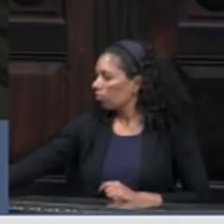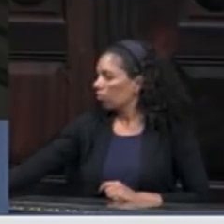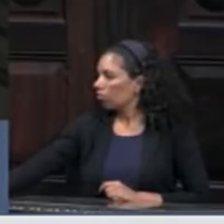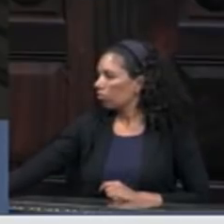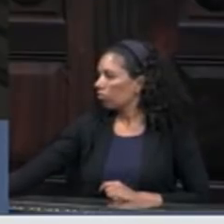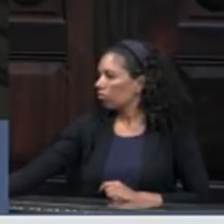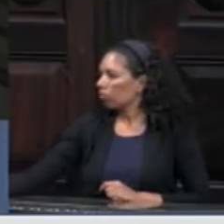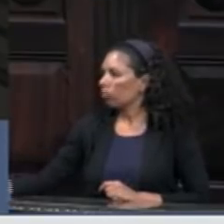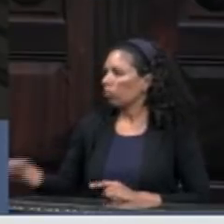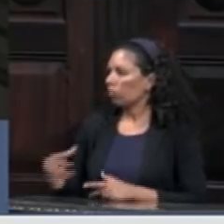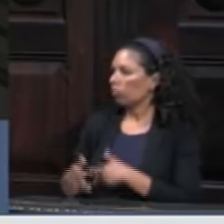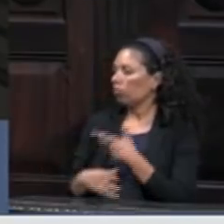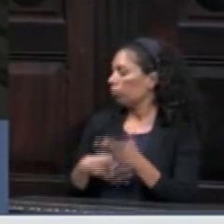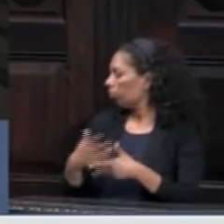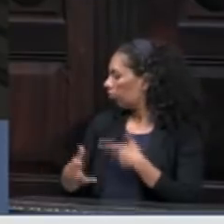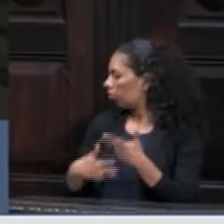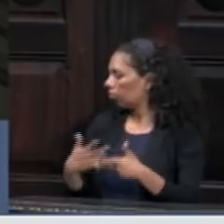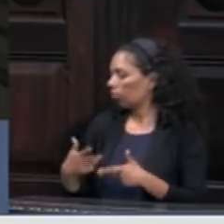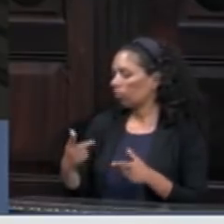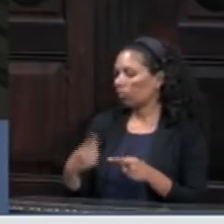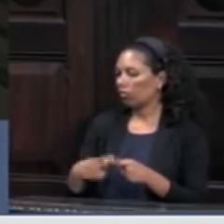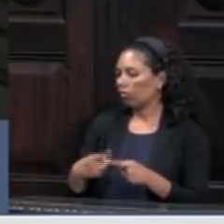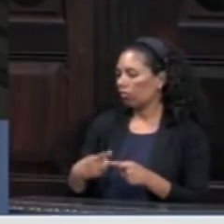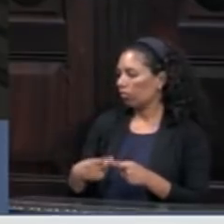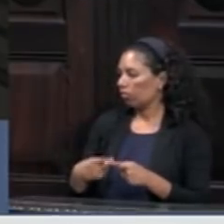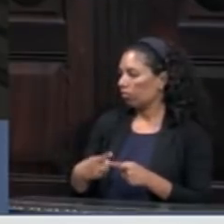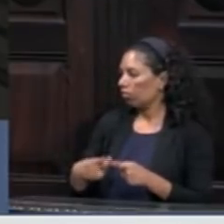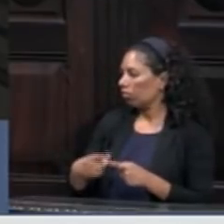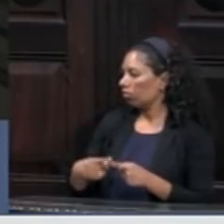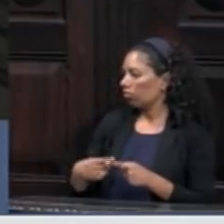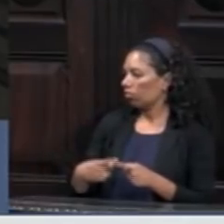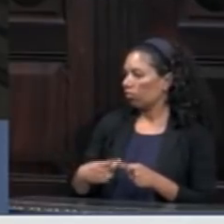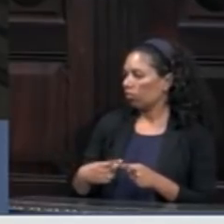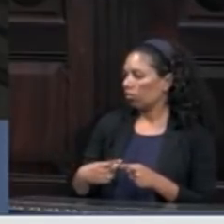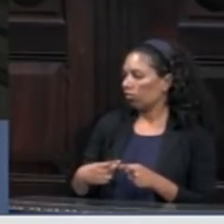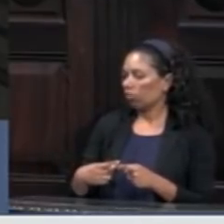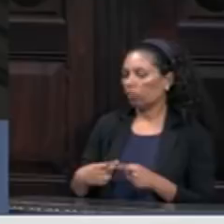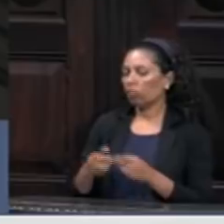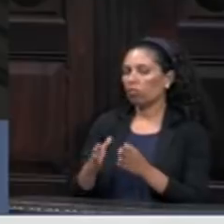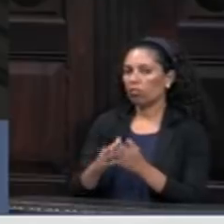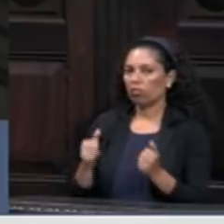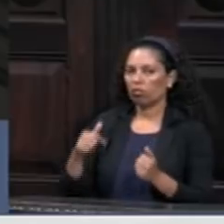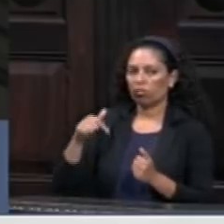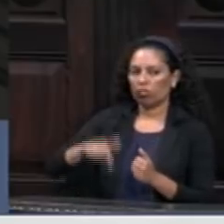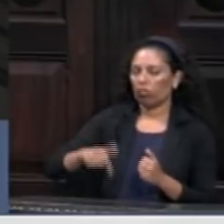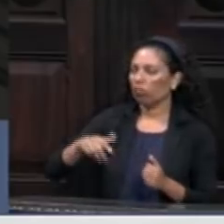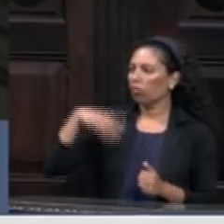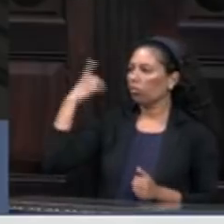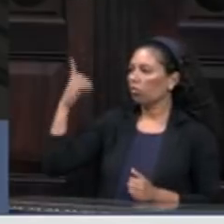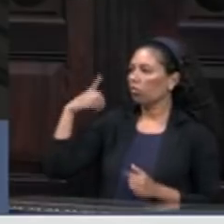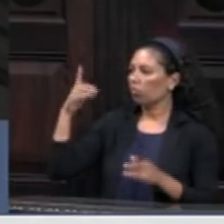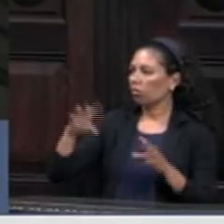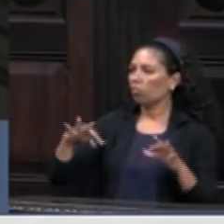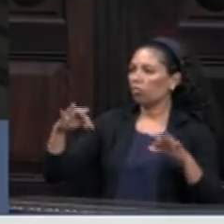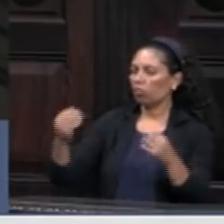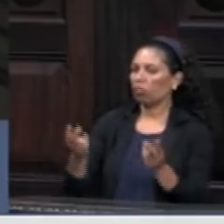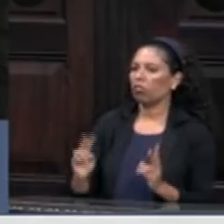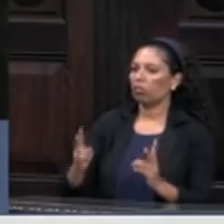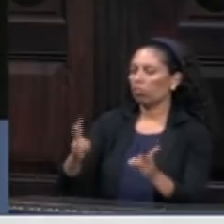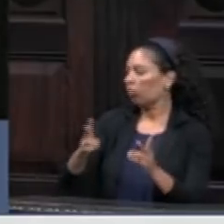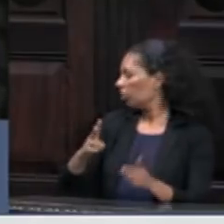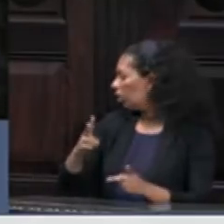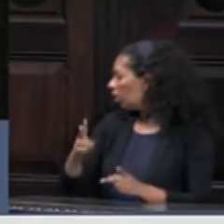2 pontos que a Casa vem debatendo há muito tempo. E peço aqui aos deputados que continuam